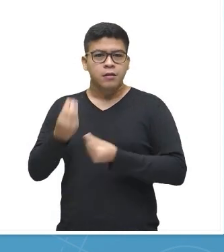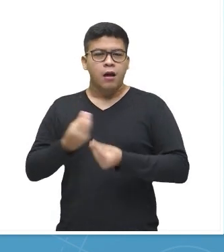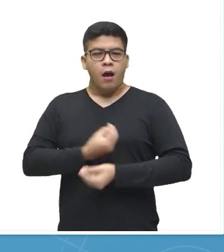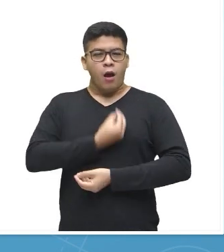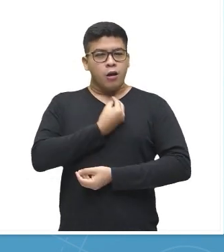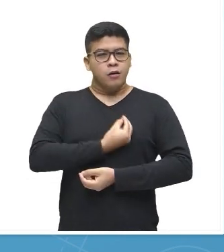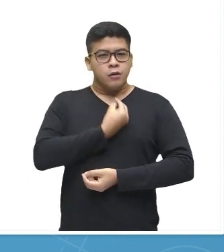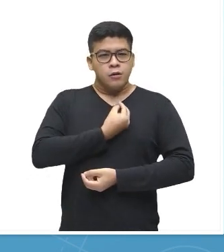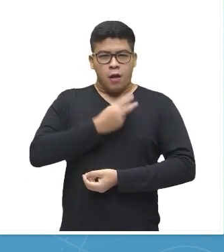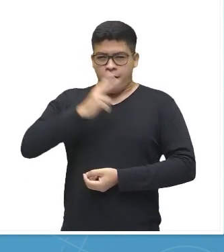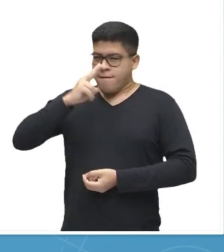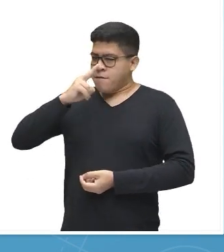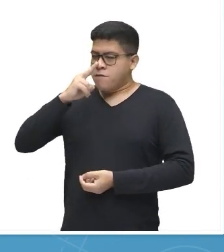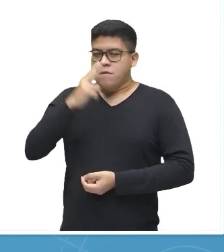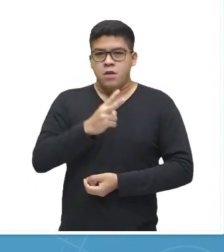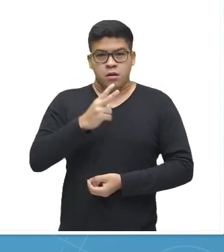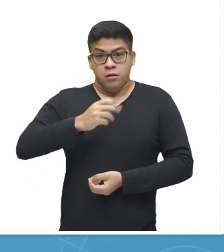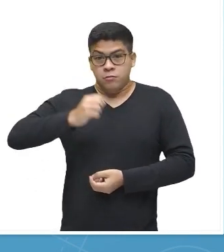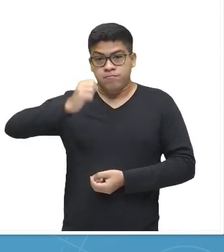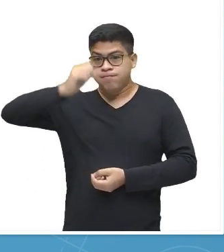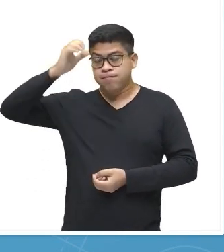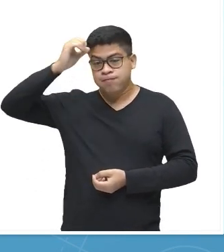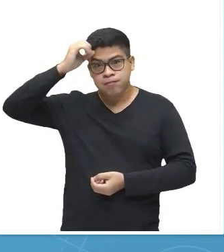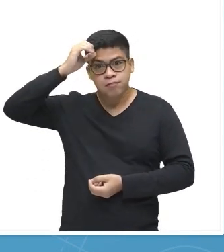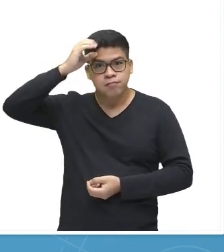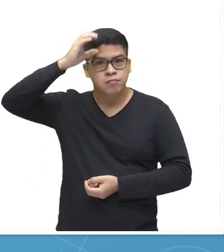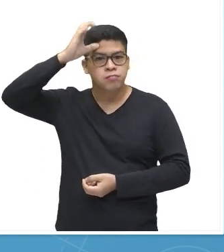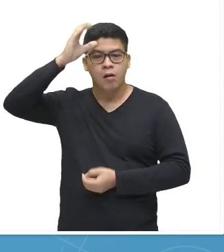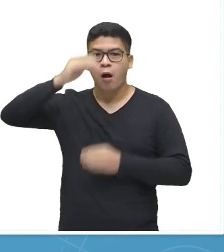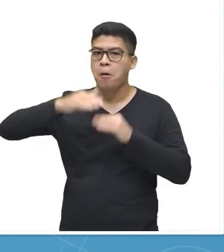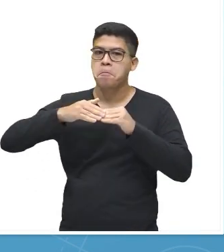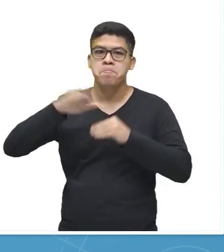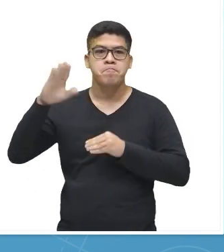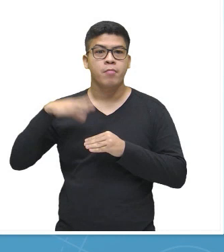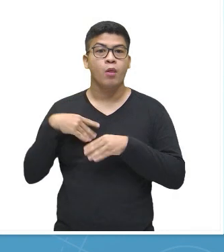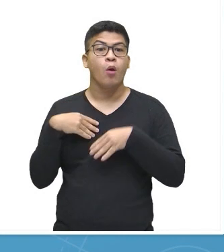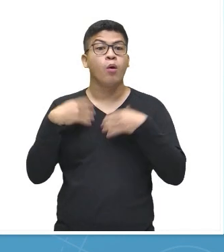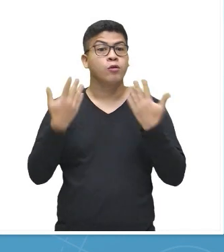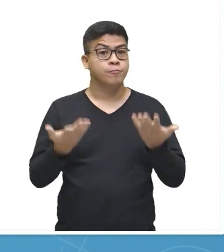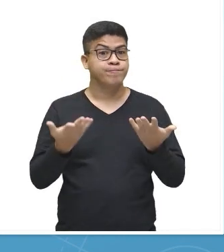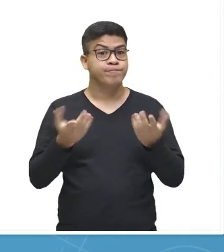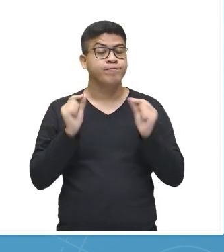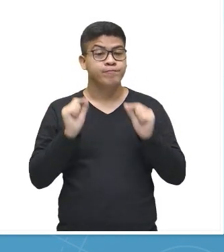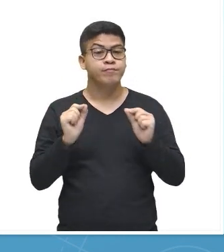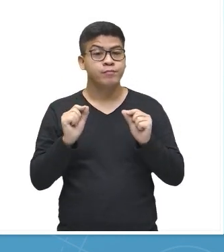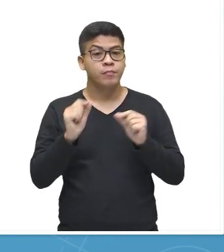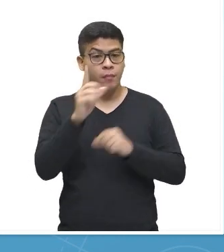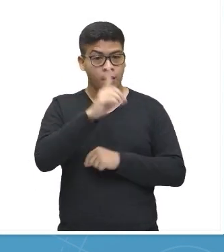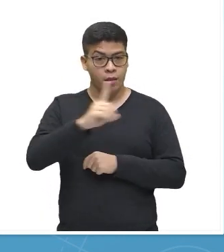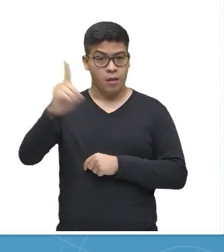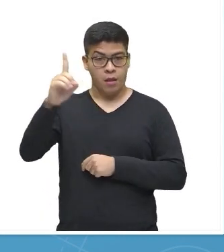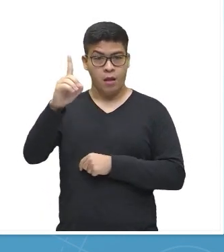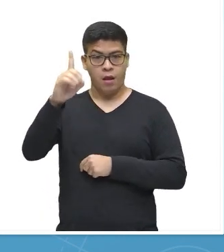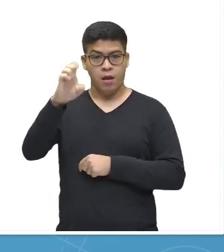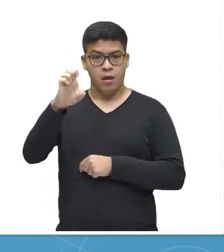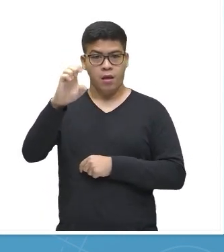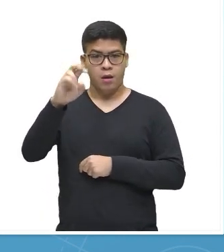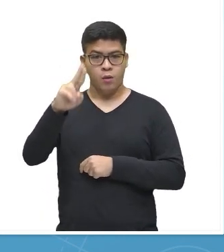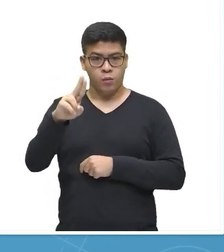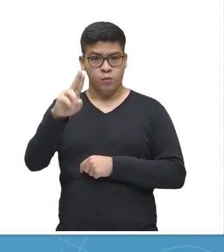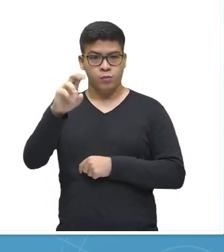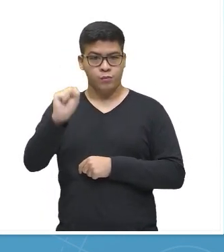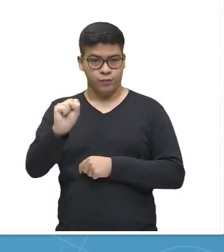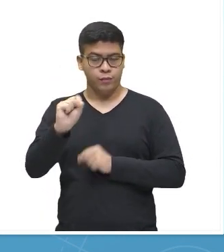de uma força, inteligência superior, ou seja, Deus. Podemos afirmar